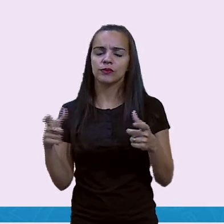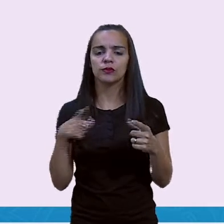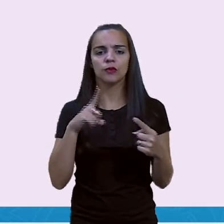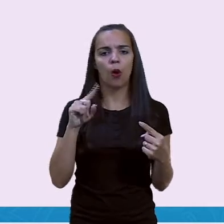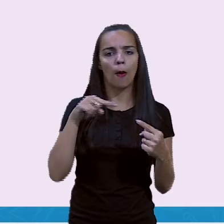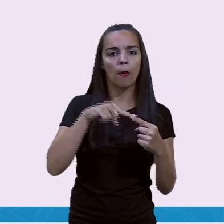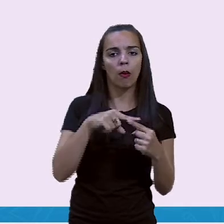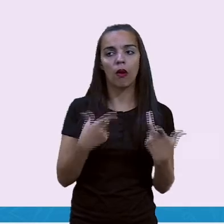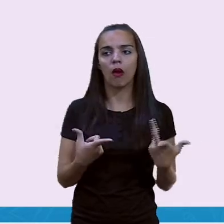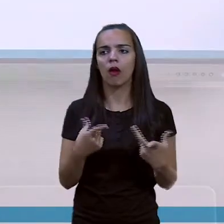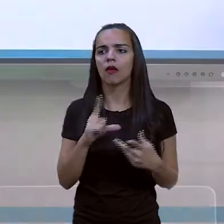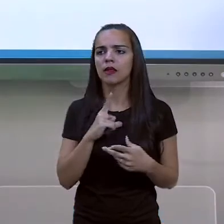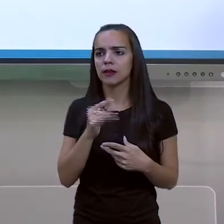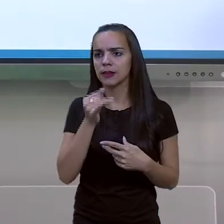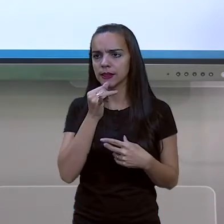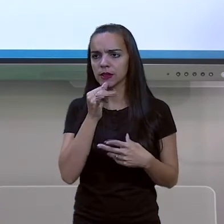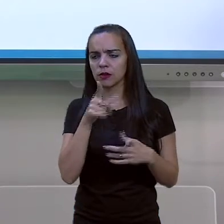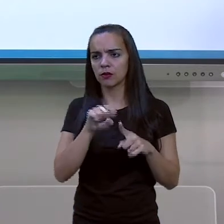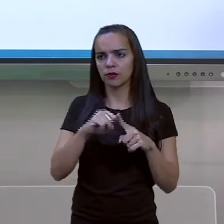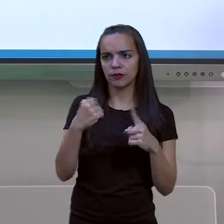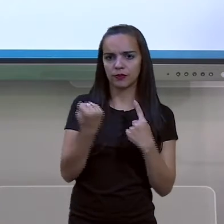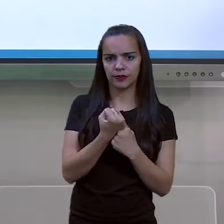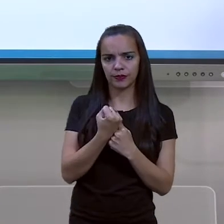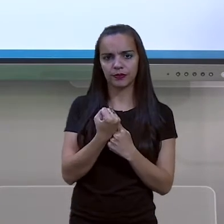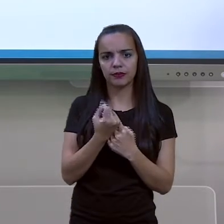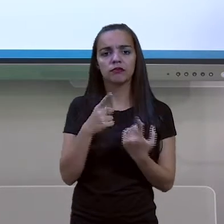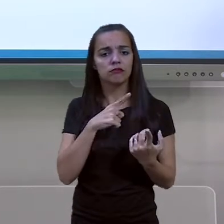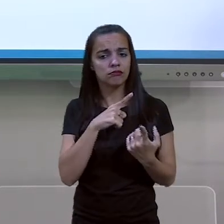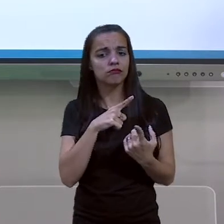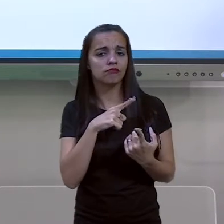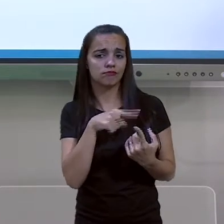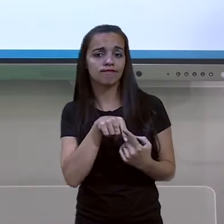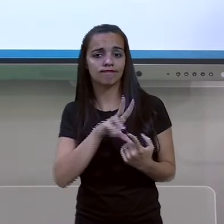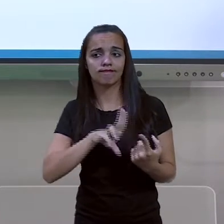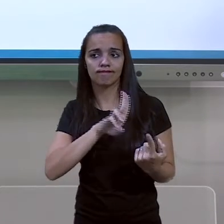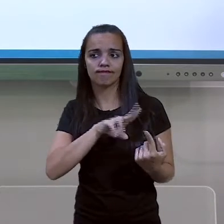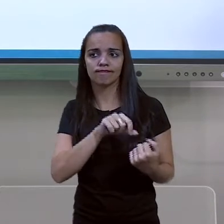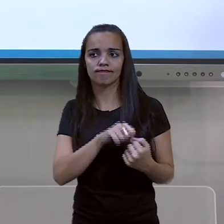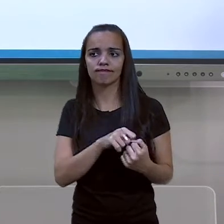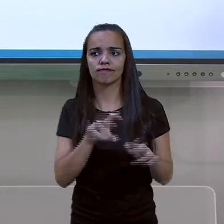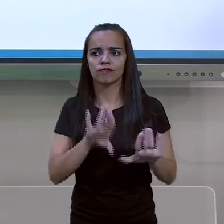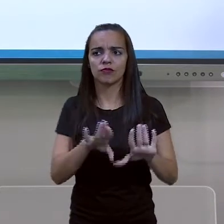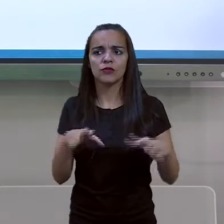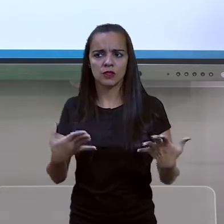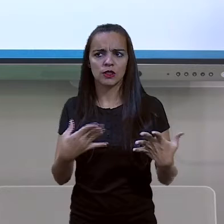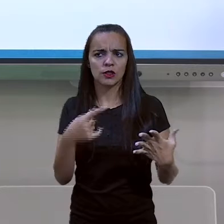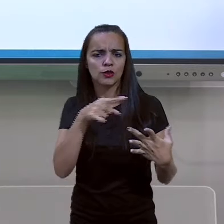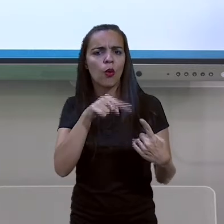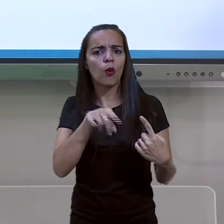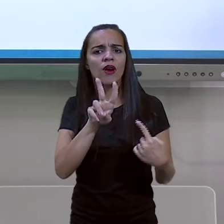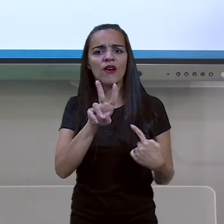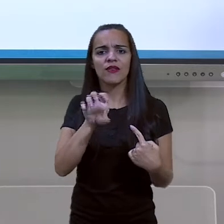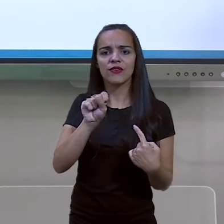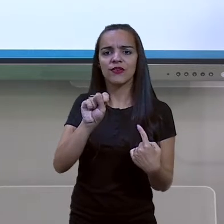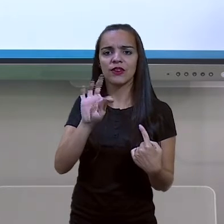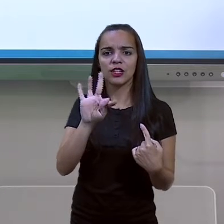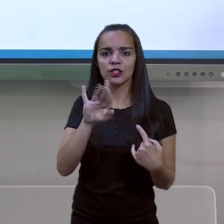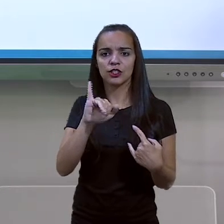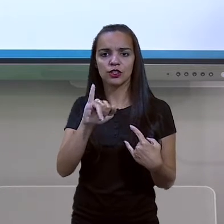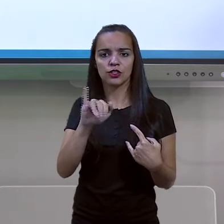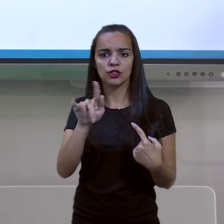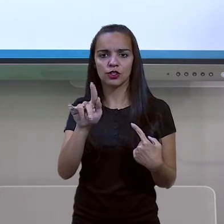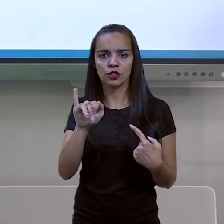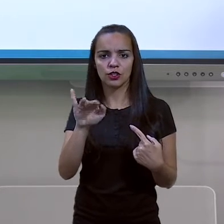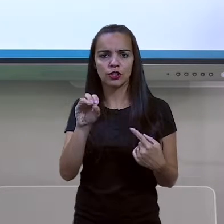uma determinada sociedade e um determinado período. Quais são esses vestígios? Esses